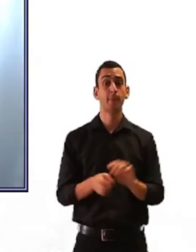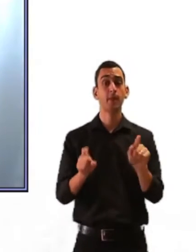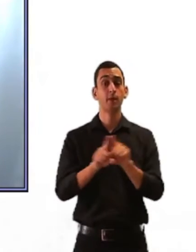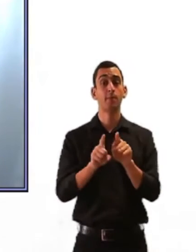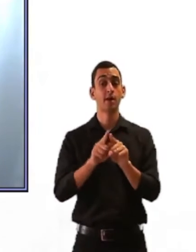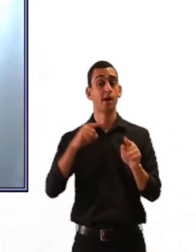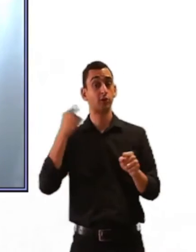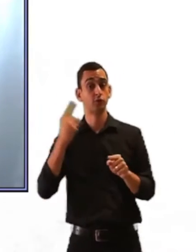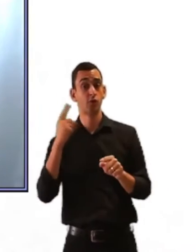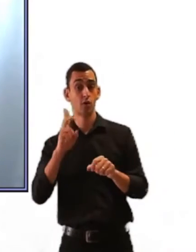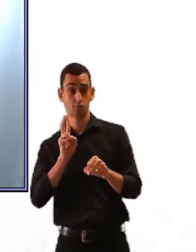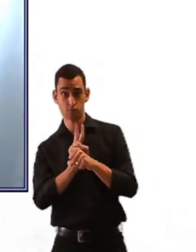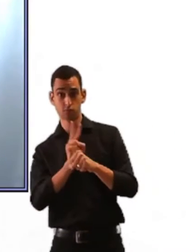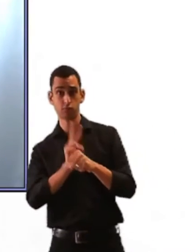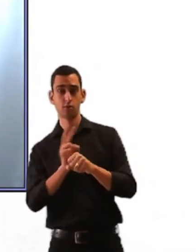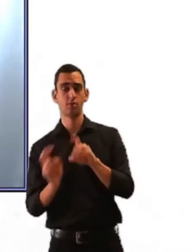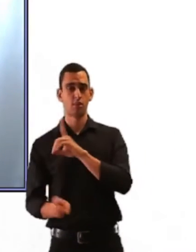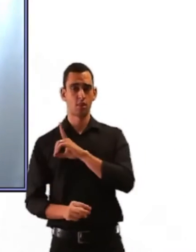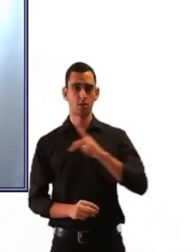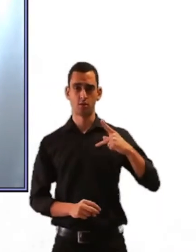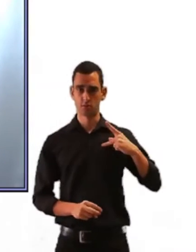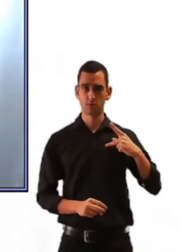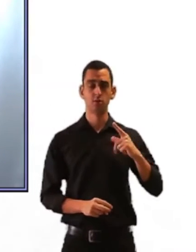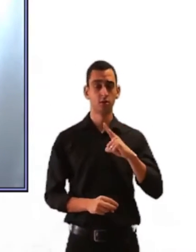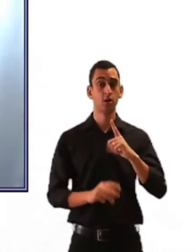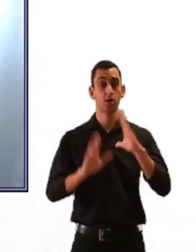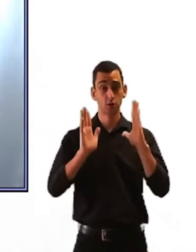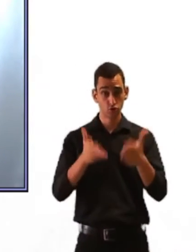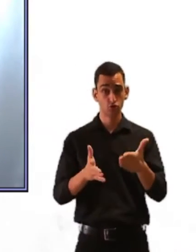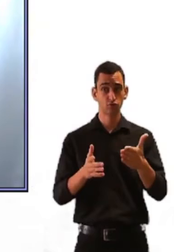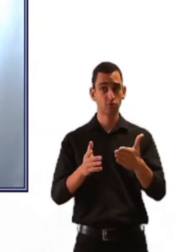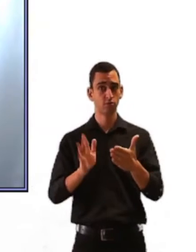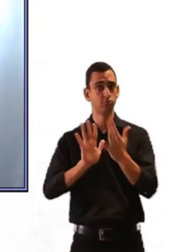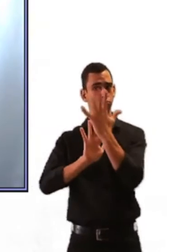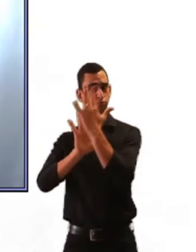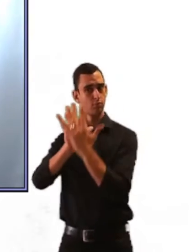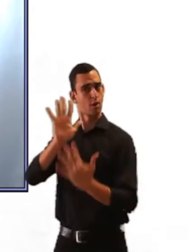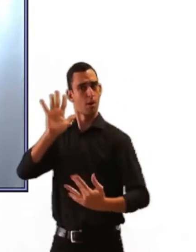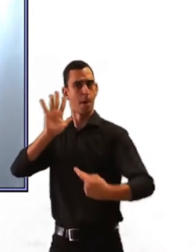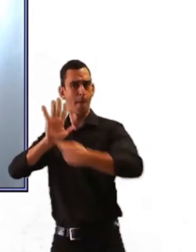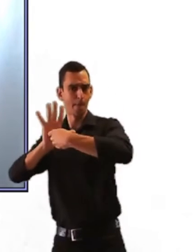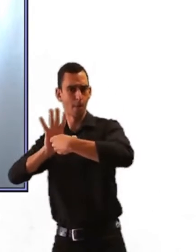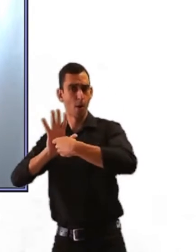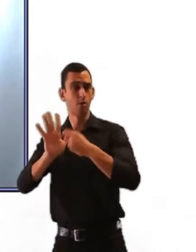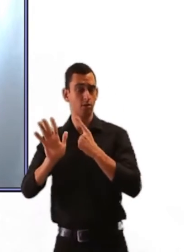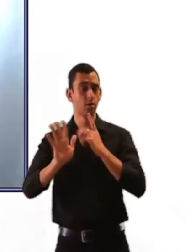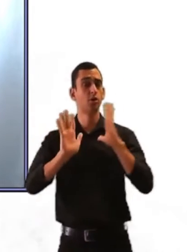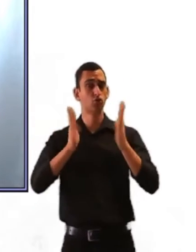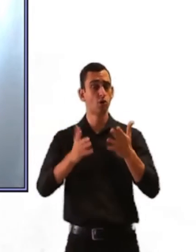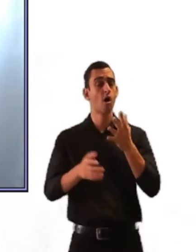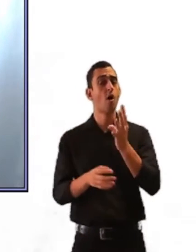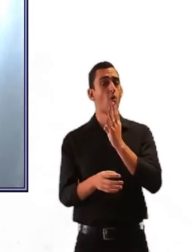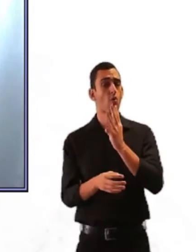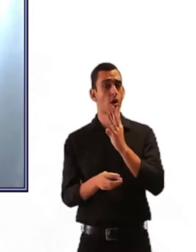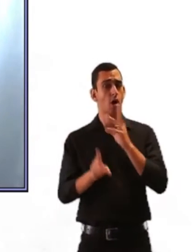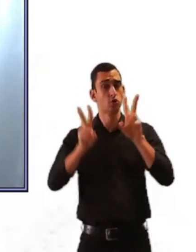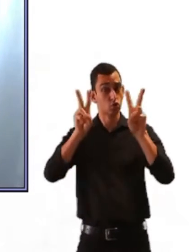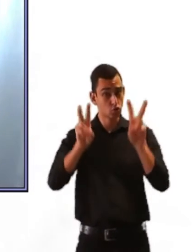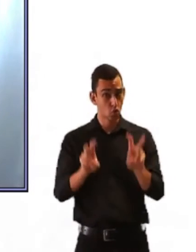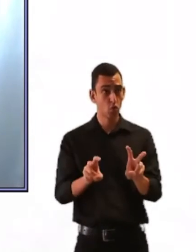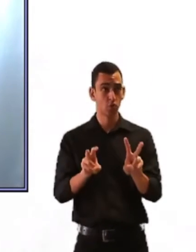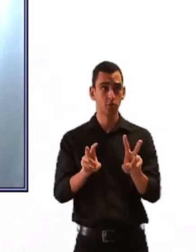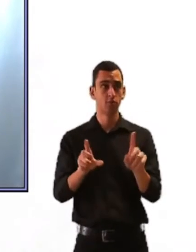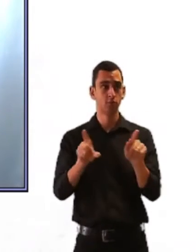que impetrou esse habeas corpus, ele trouxe essa discussão. Inclusive, esse é o caso. da pessoa que reconheceu, e o autor